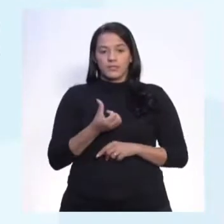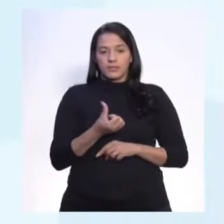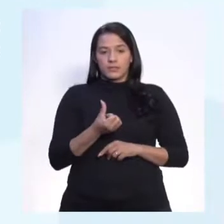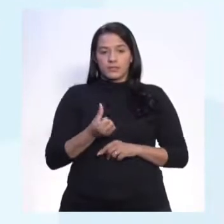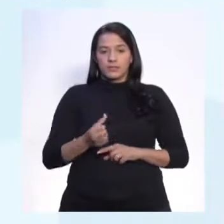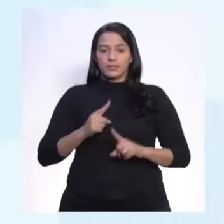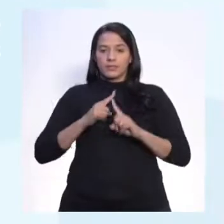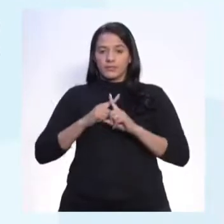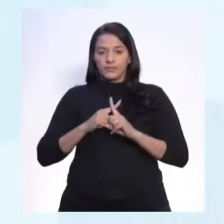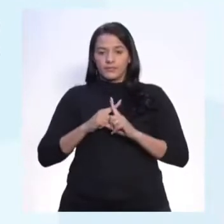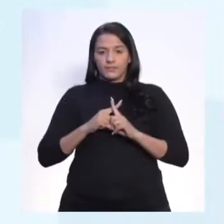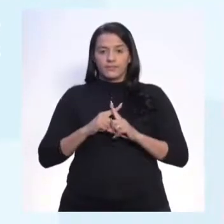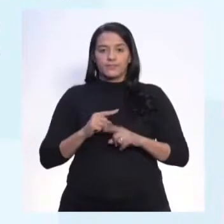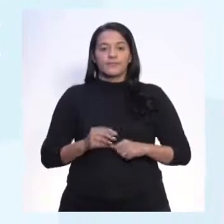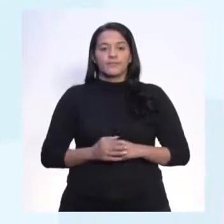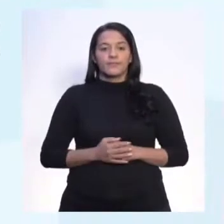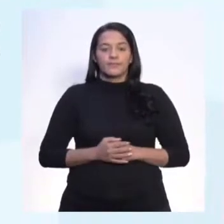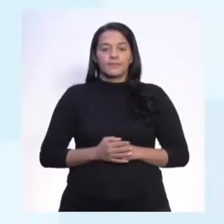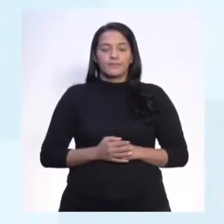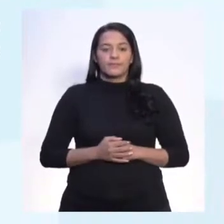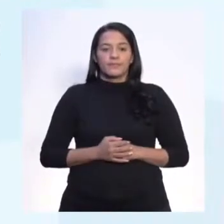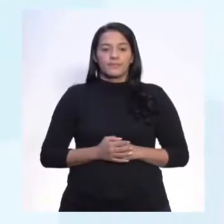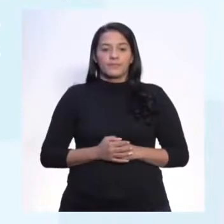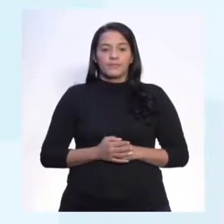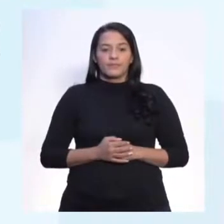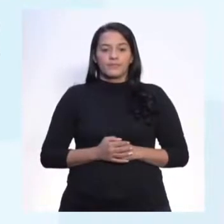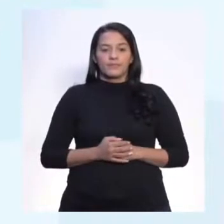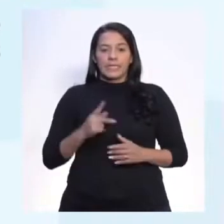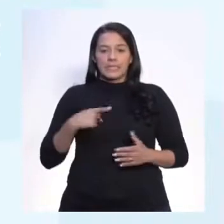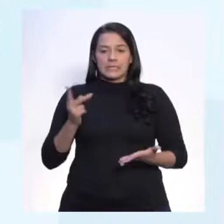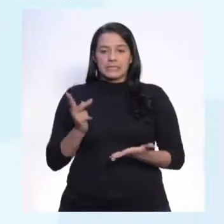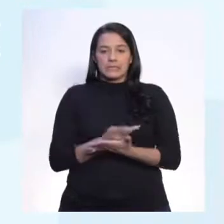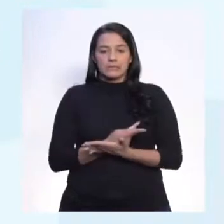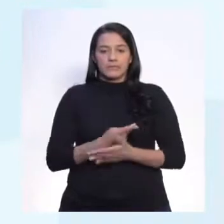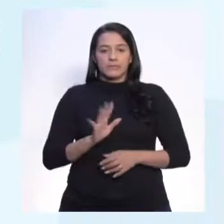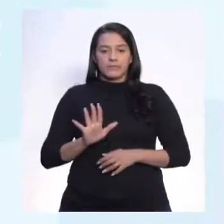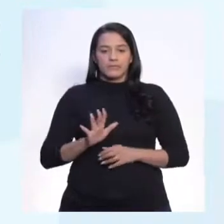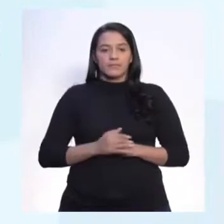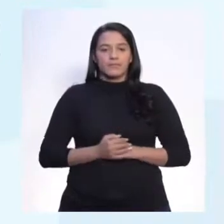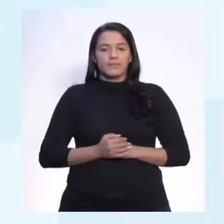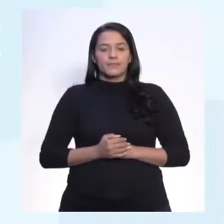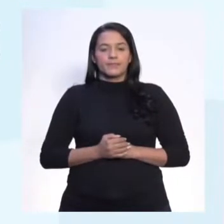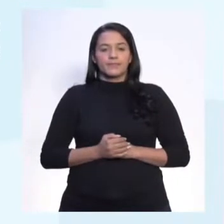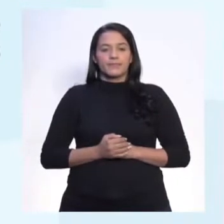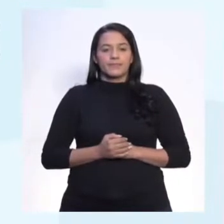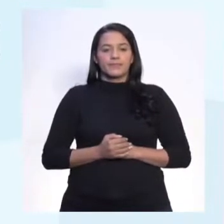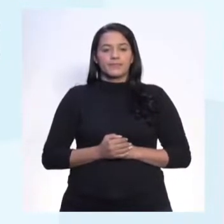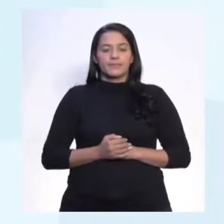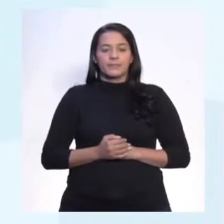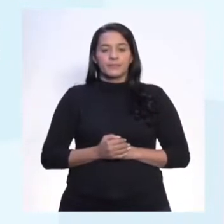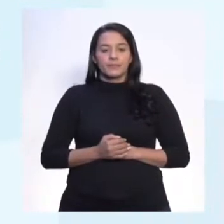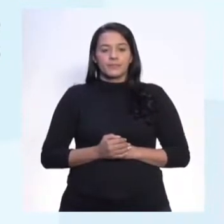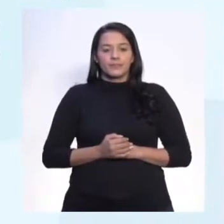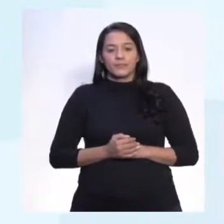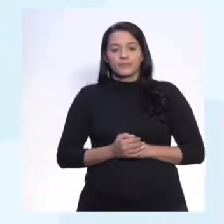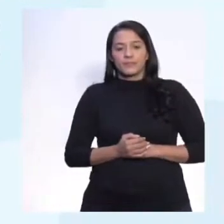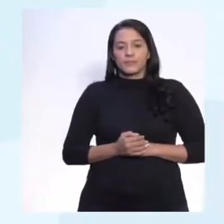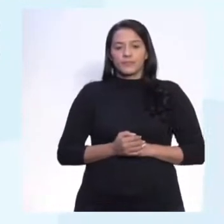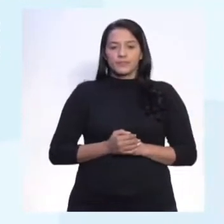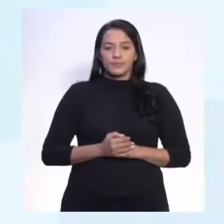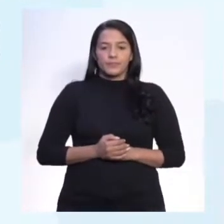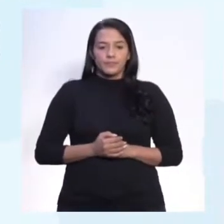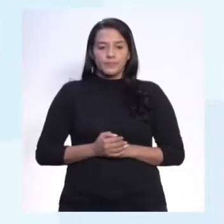6 camisetas... Opa, errei aqui. Deixa eu apagar esse negócio, ficou meio estranho. 6